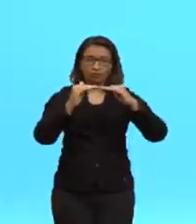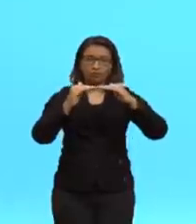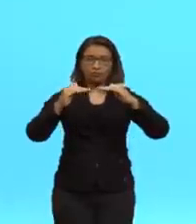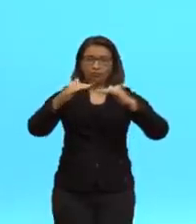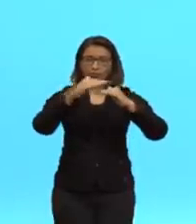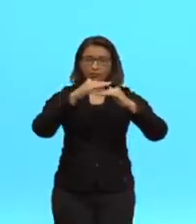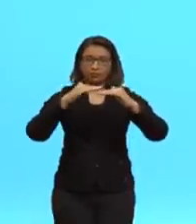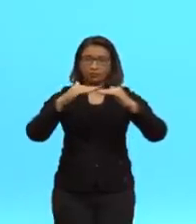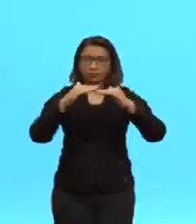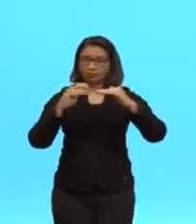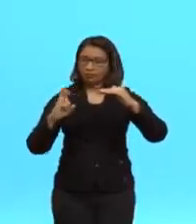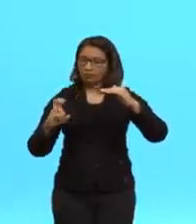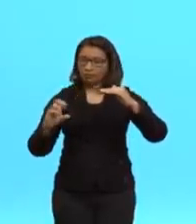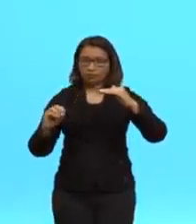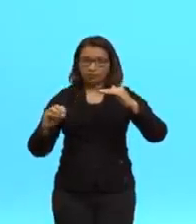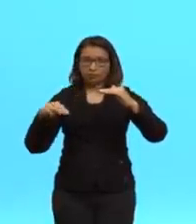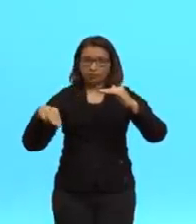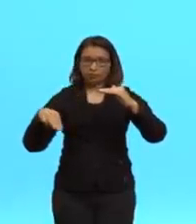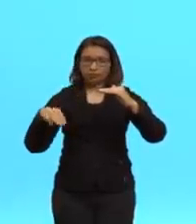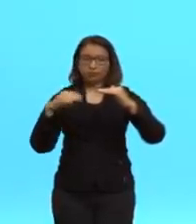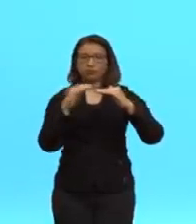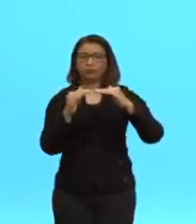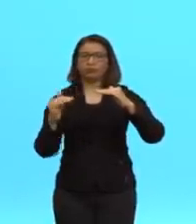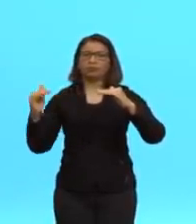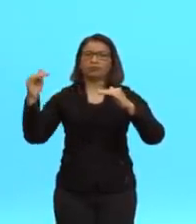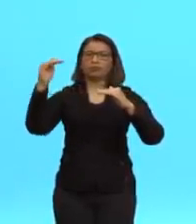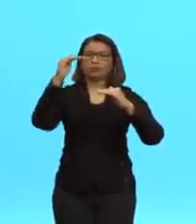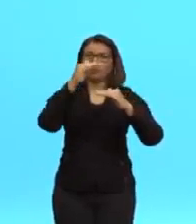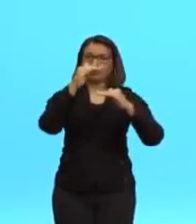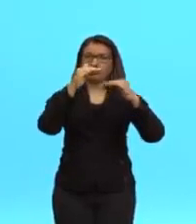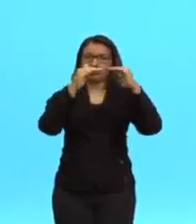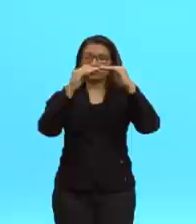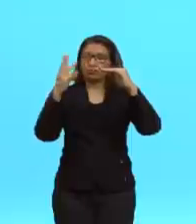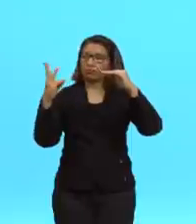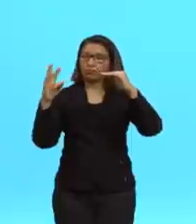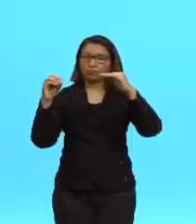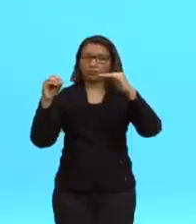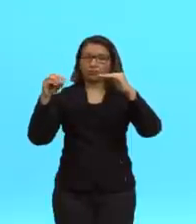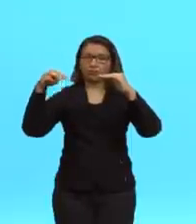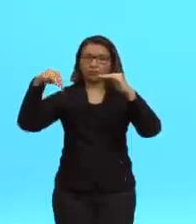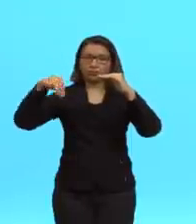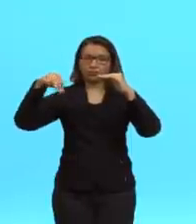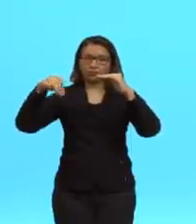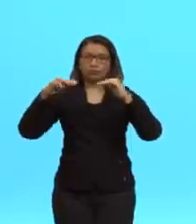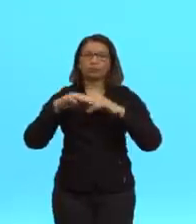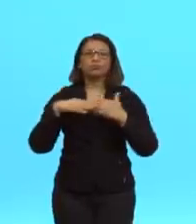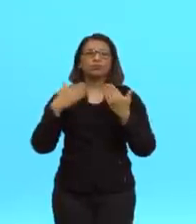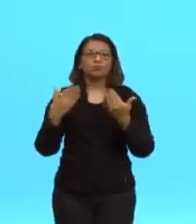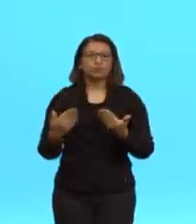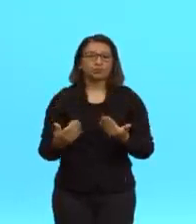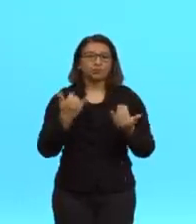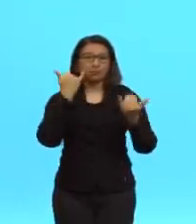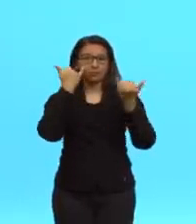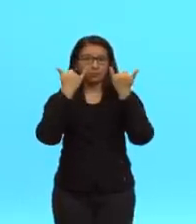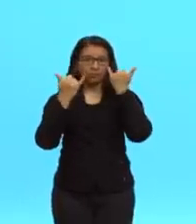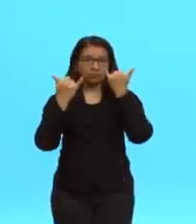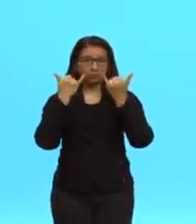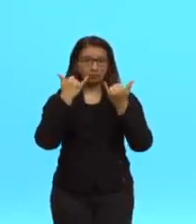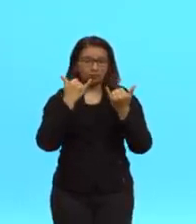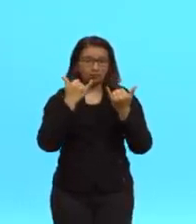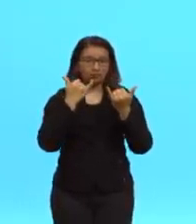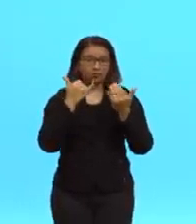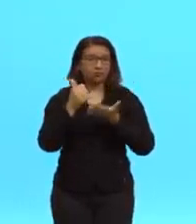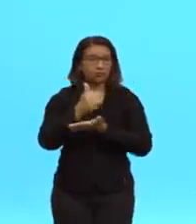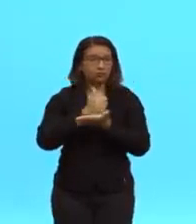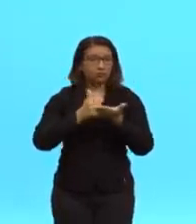solo, e do disco até o helicóptero temos 30 metros, certo? Então, informações bem